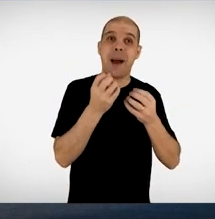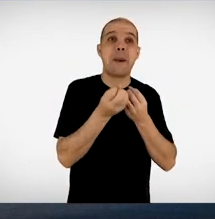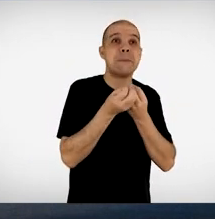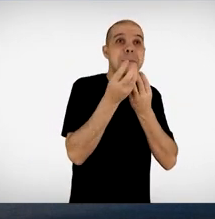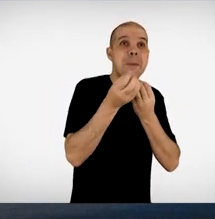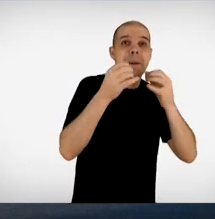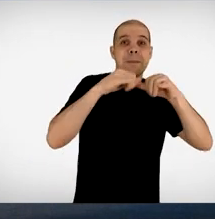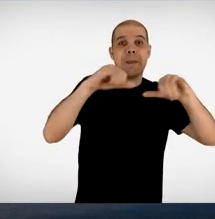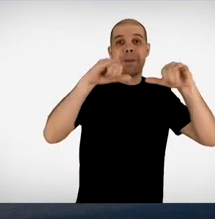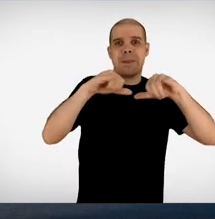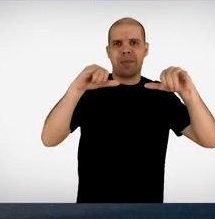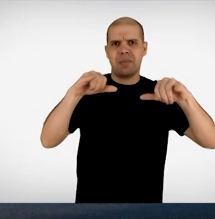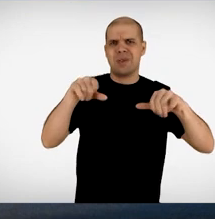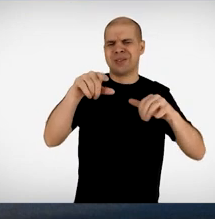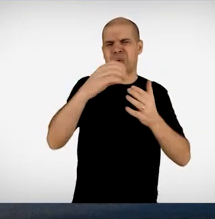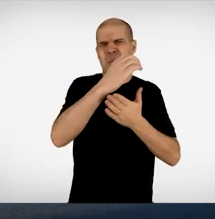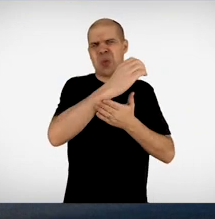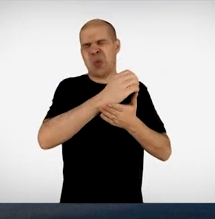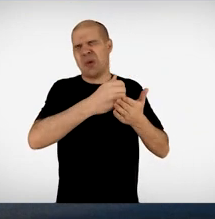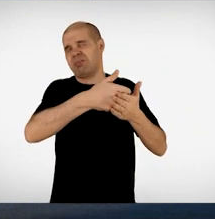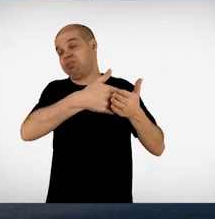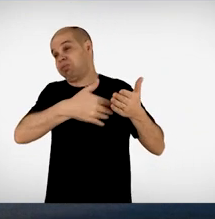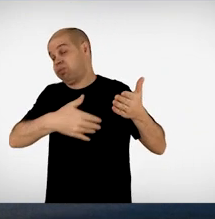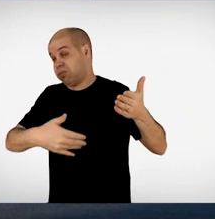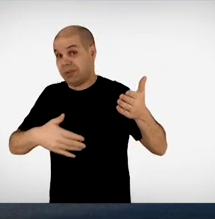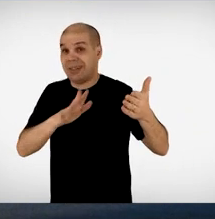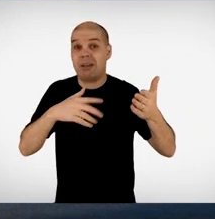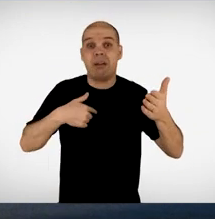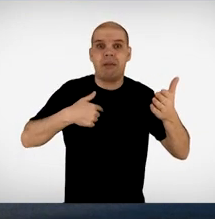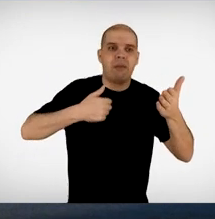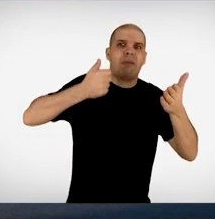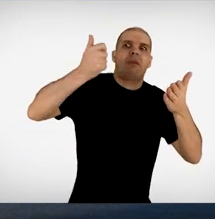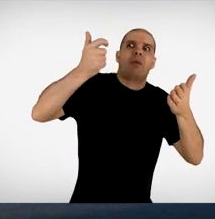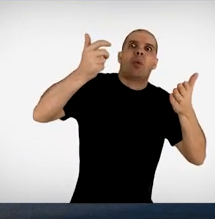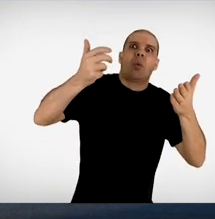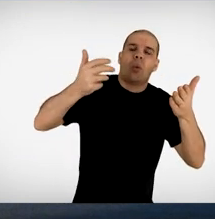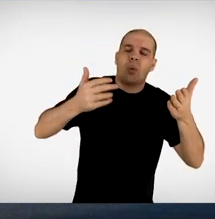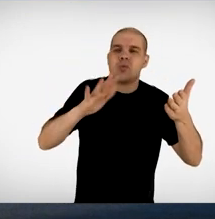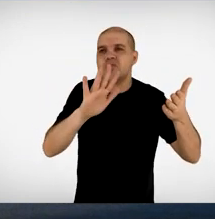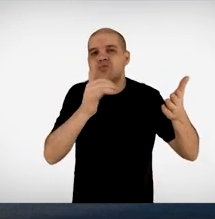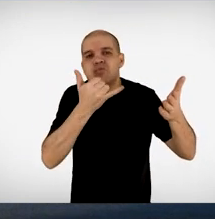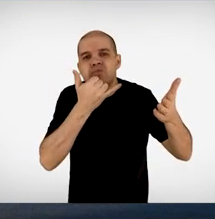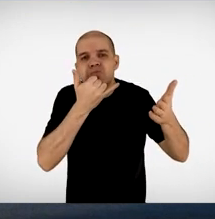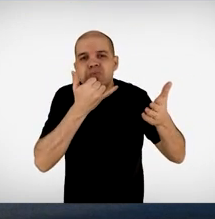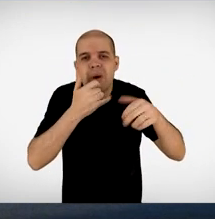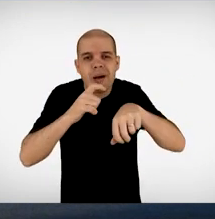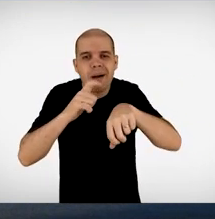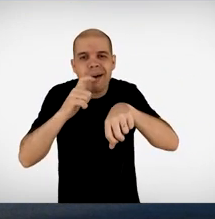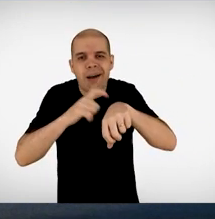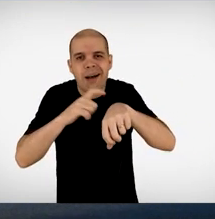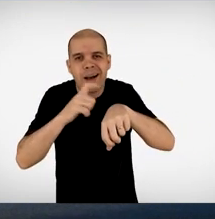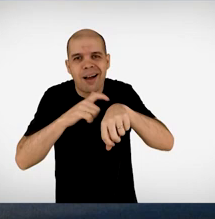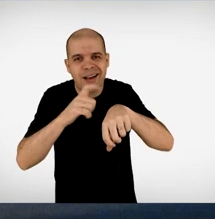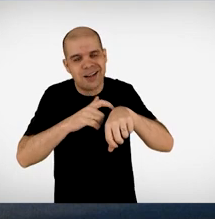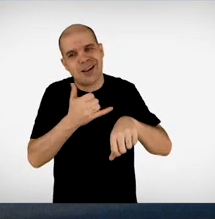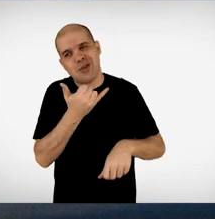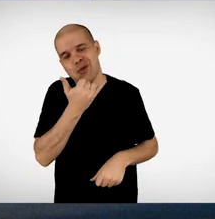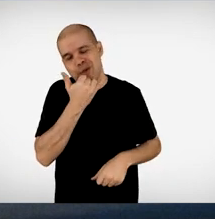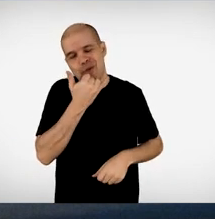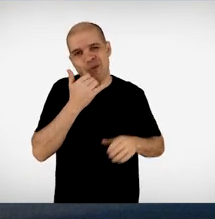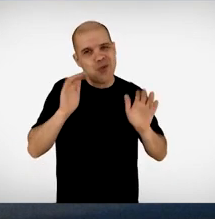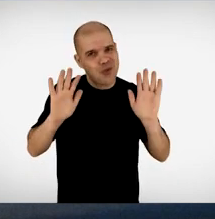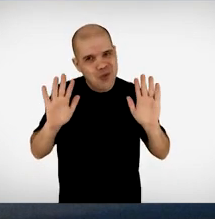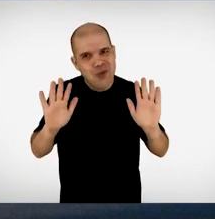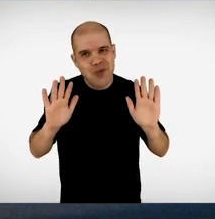bem maior o currículo da Tati, mas eu vou parar aqui para deixar ela... Queria chamar